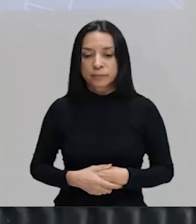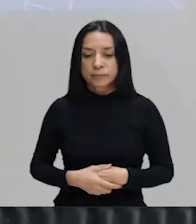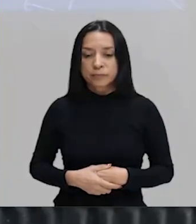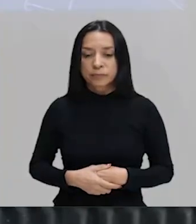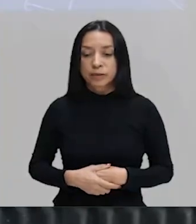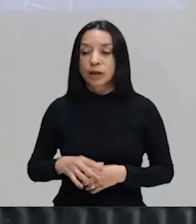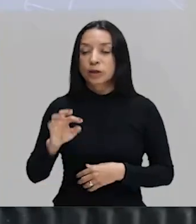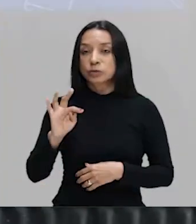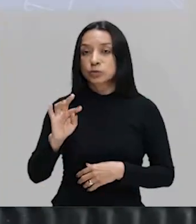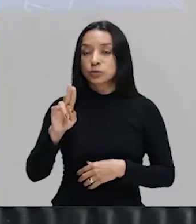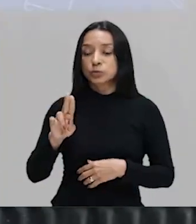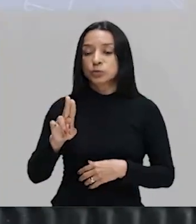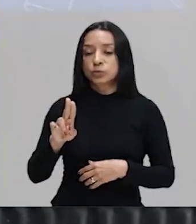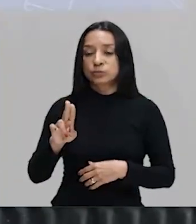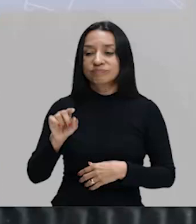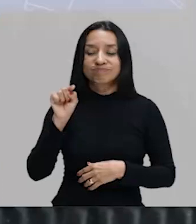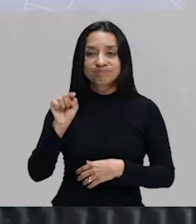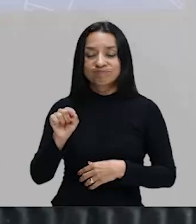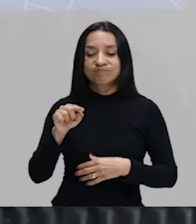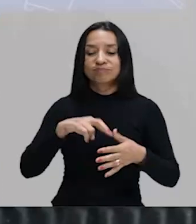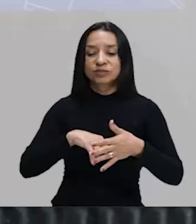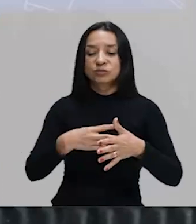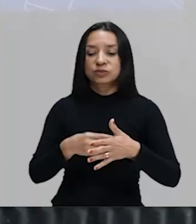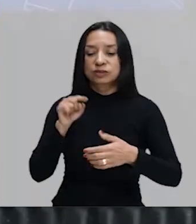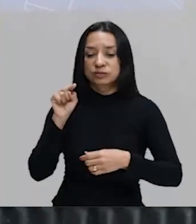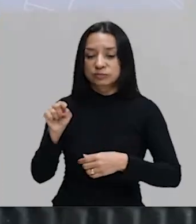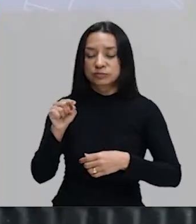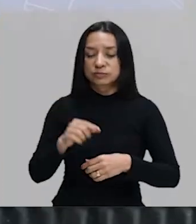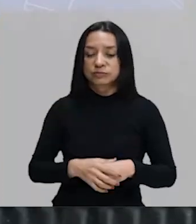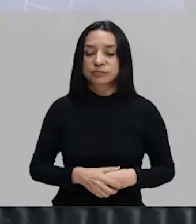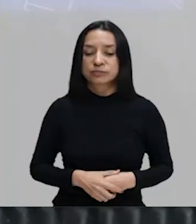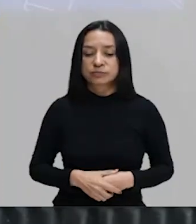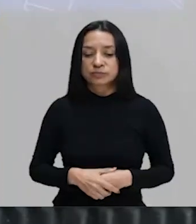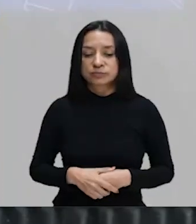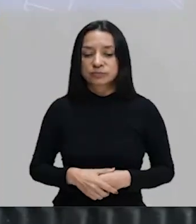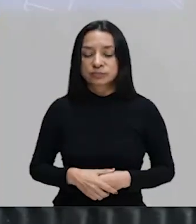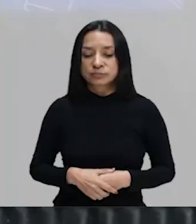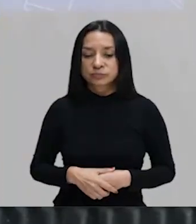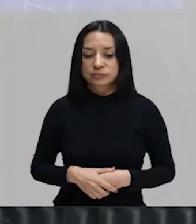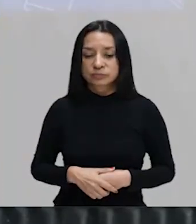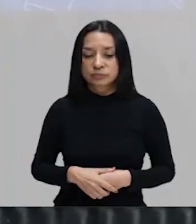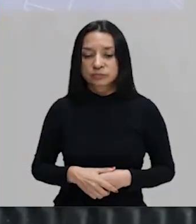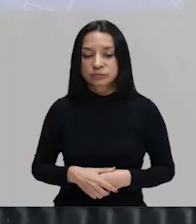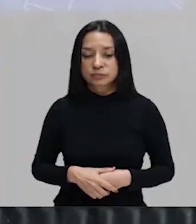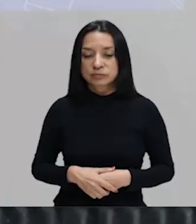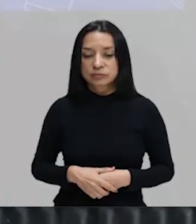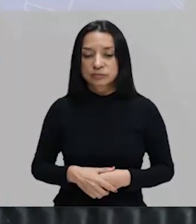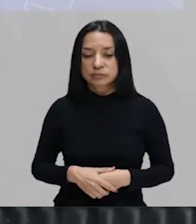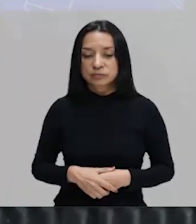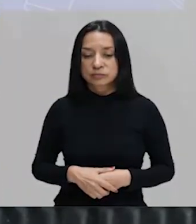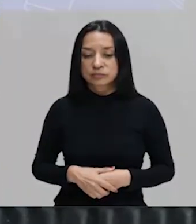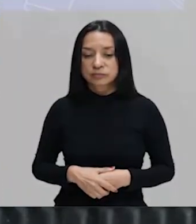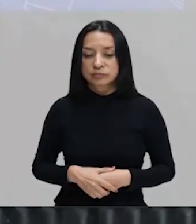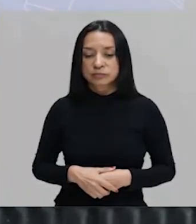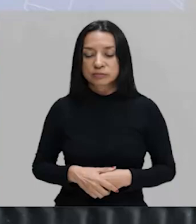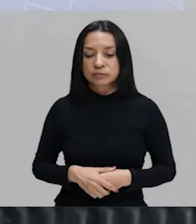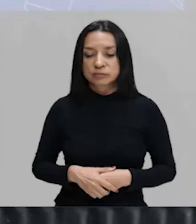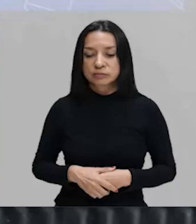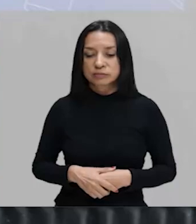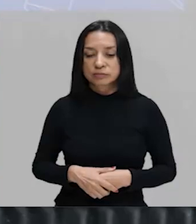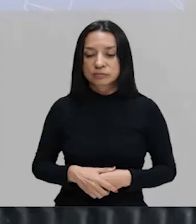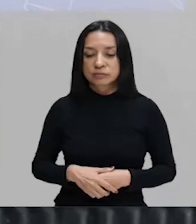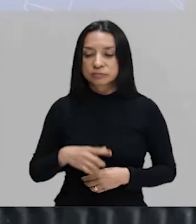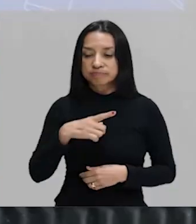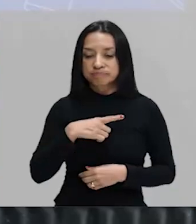é tu. És, tá? Tener cuidado. Tener cuidado. Tem tu. Tem